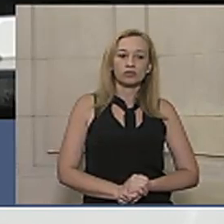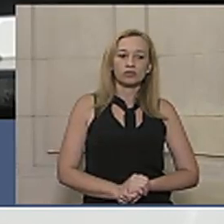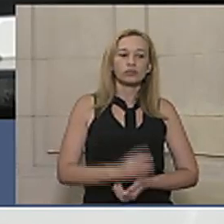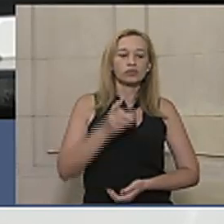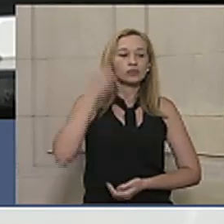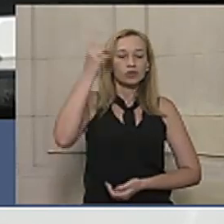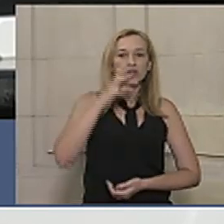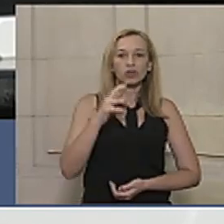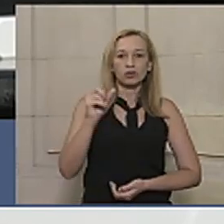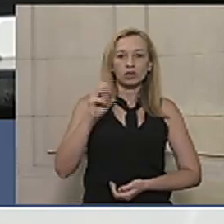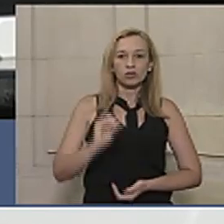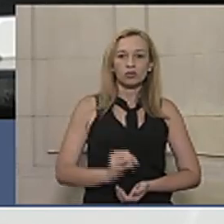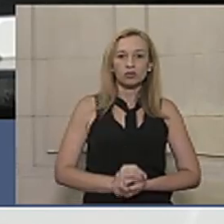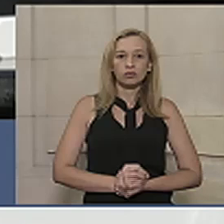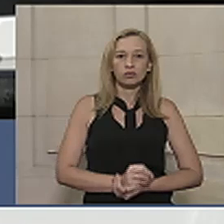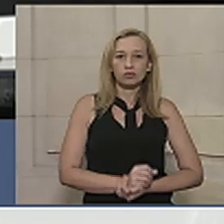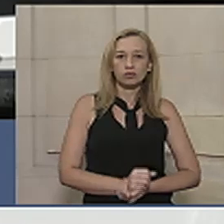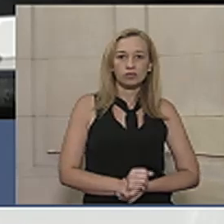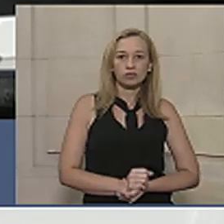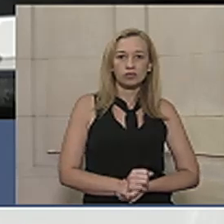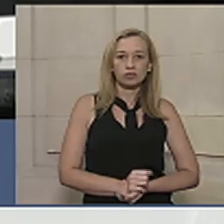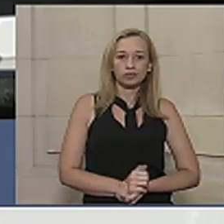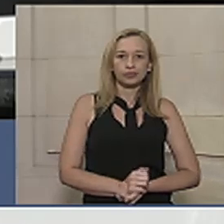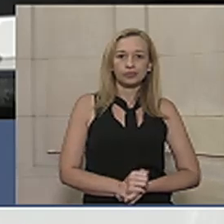Deputado Rodrigo Amorim. Deputado